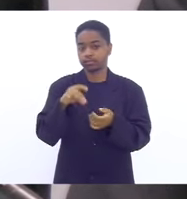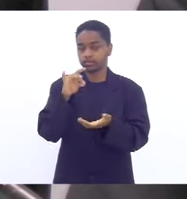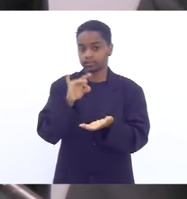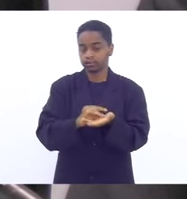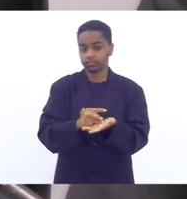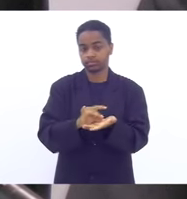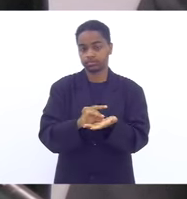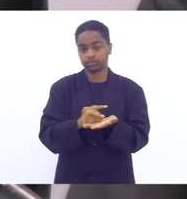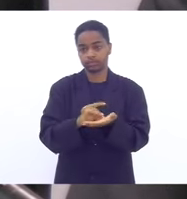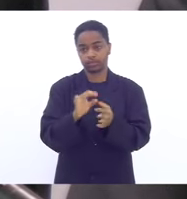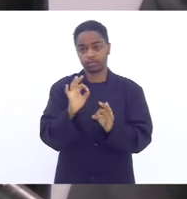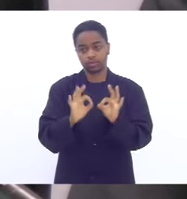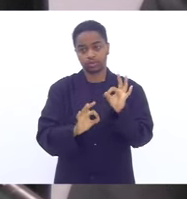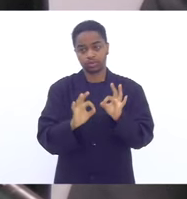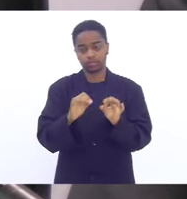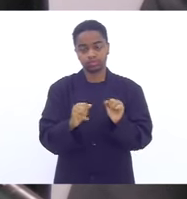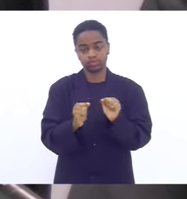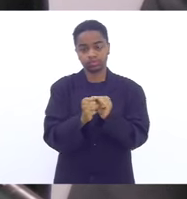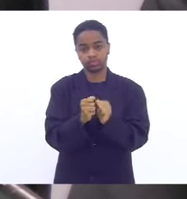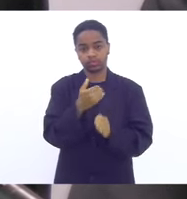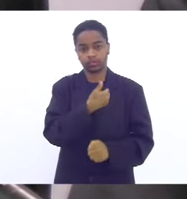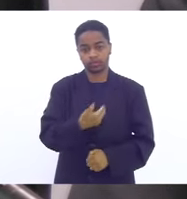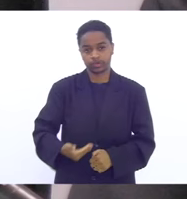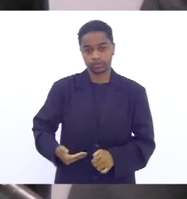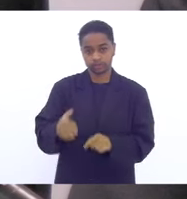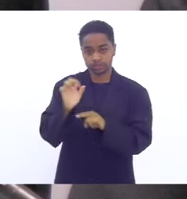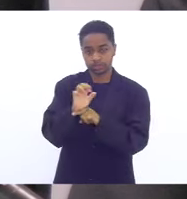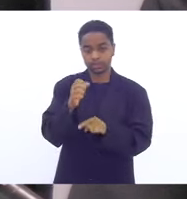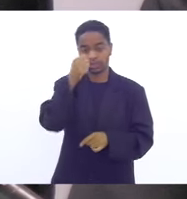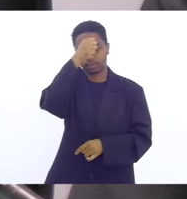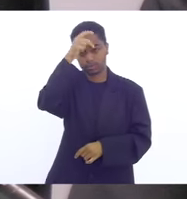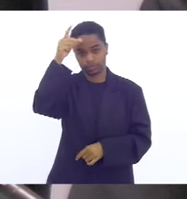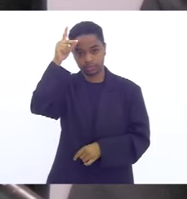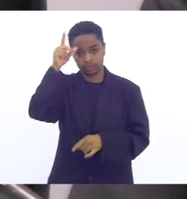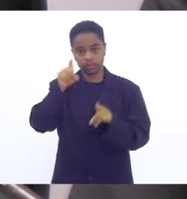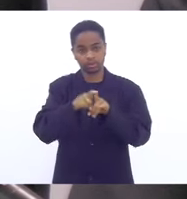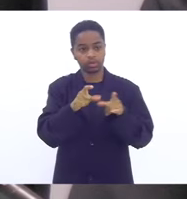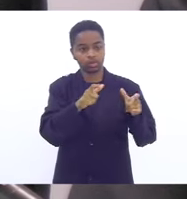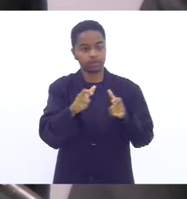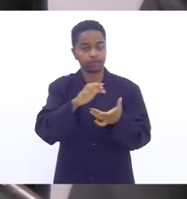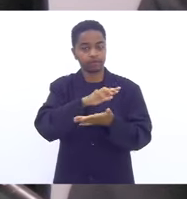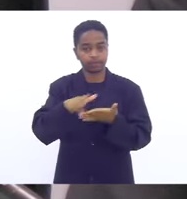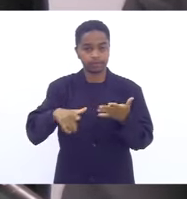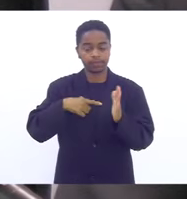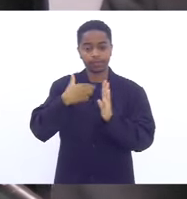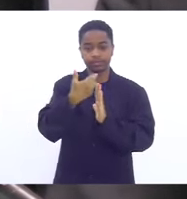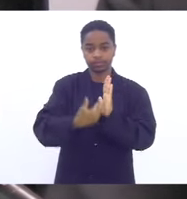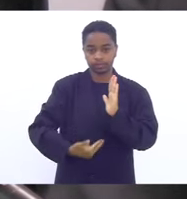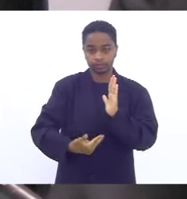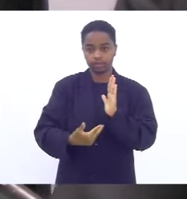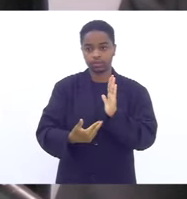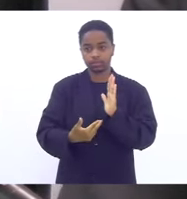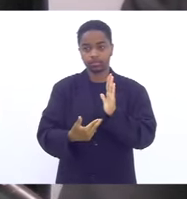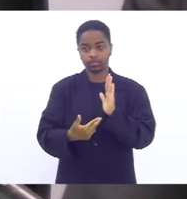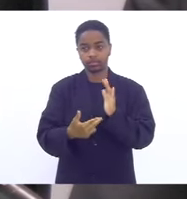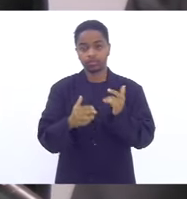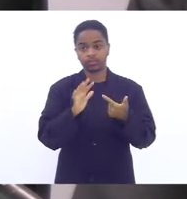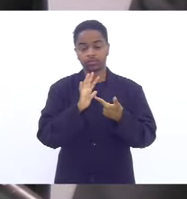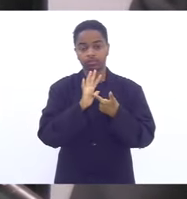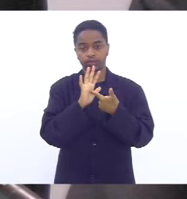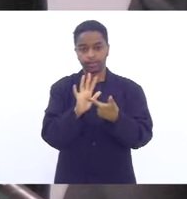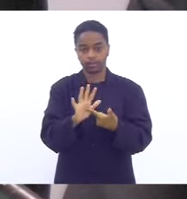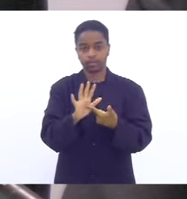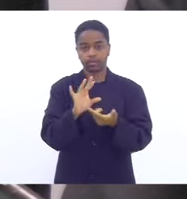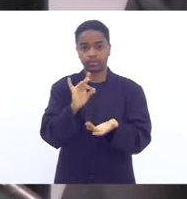junto ao governo do Estado, às prefeituras, os diversos lugares, um amplo relatório que passe